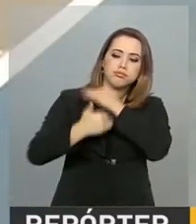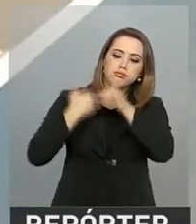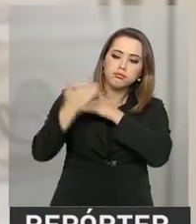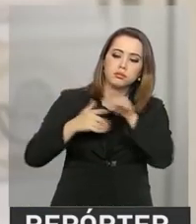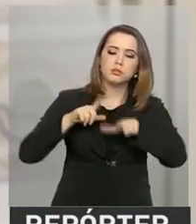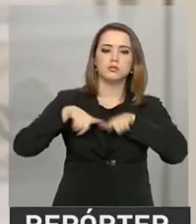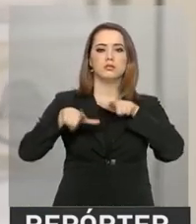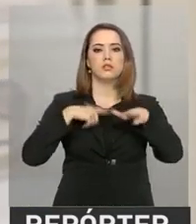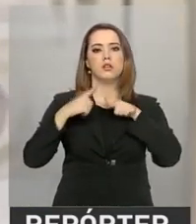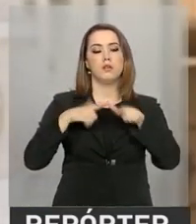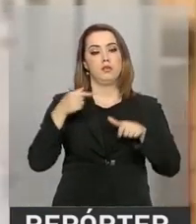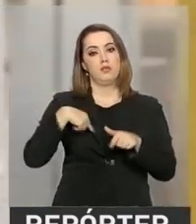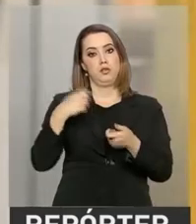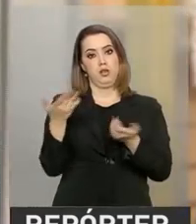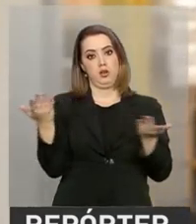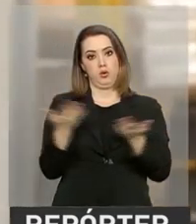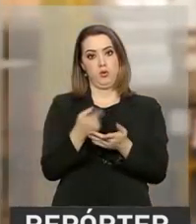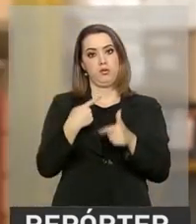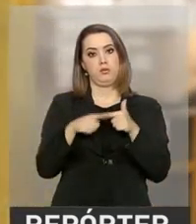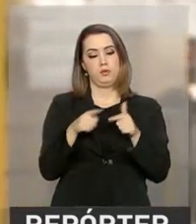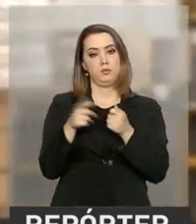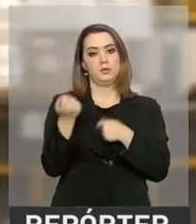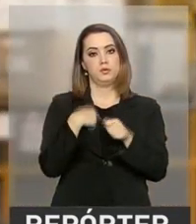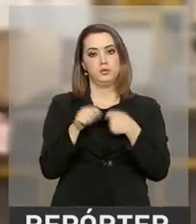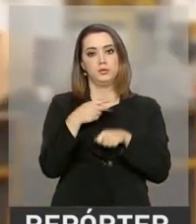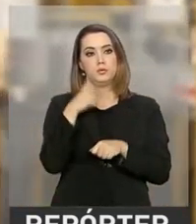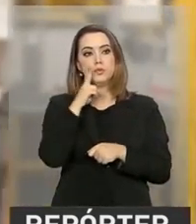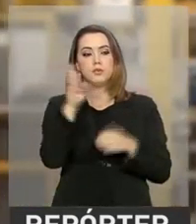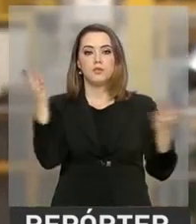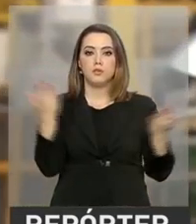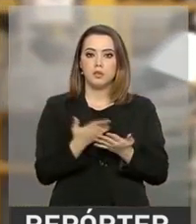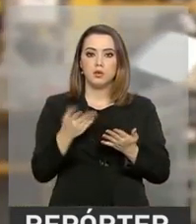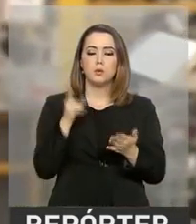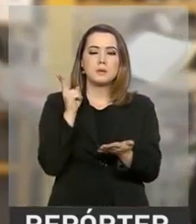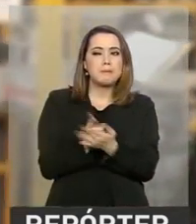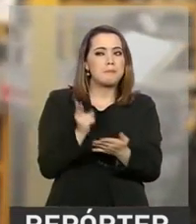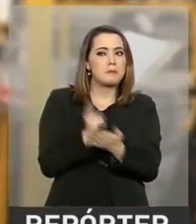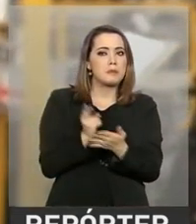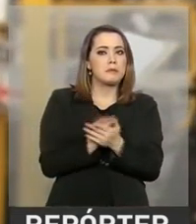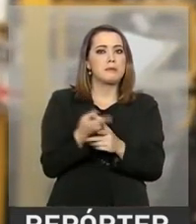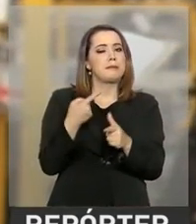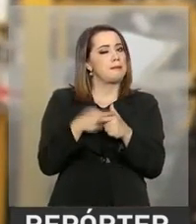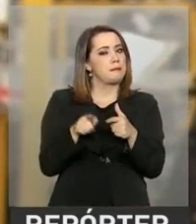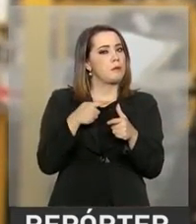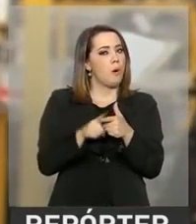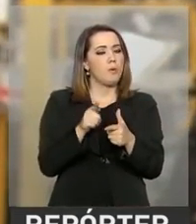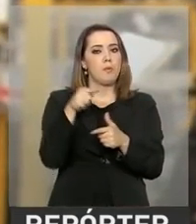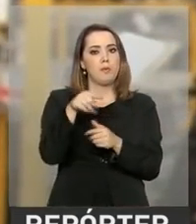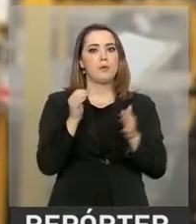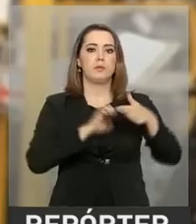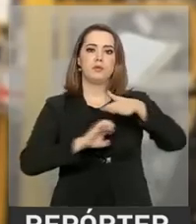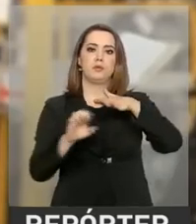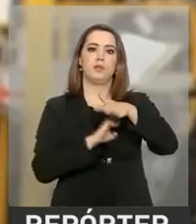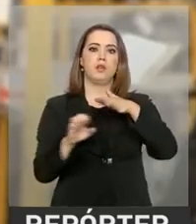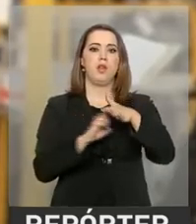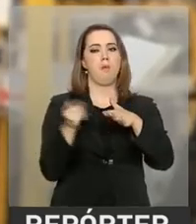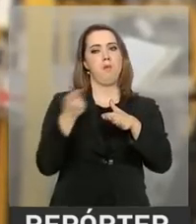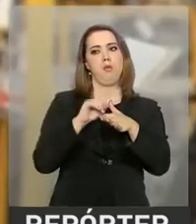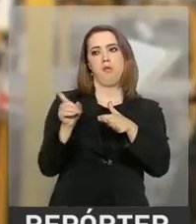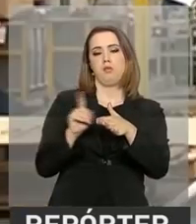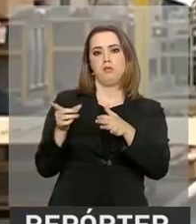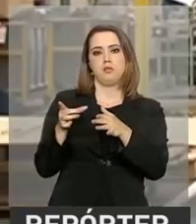crises na economia e agora vê com satisfação que Mesmo apertando o cinto a empresa não colocou ninguém